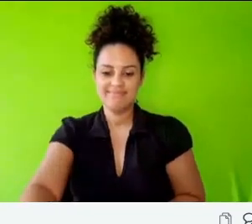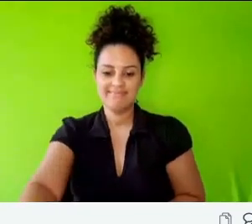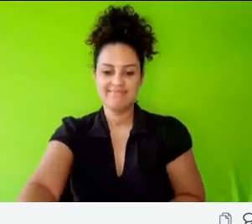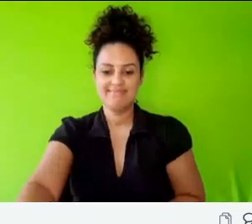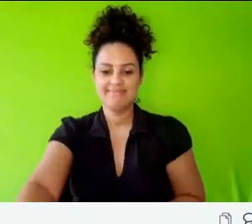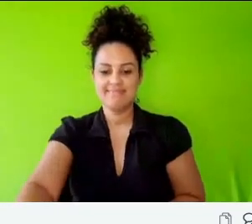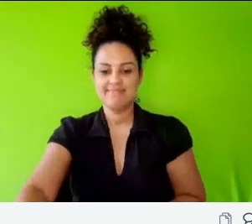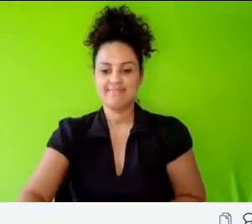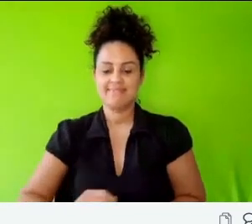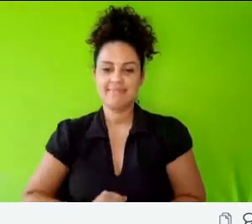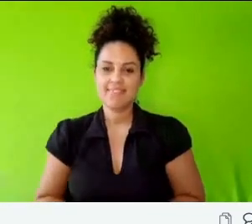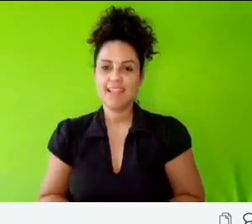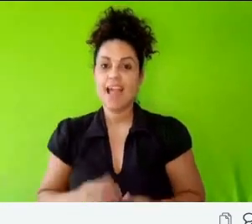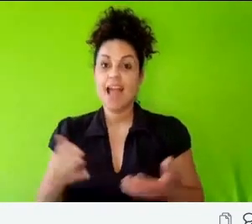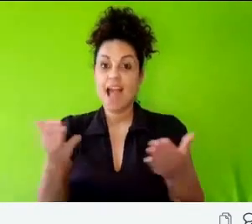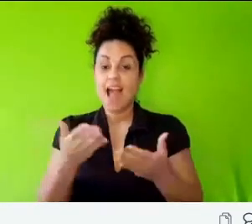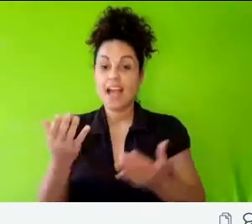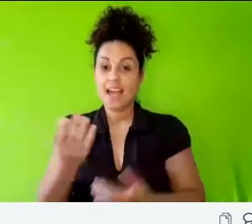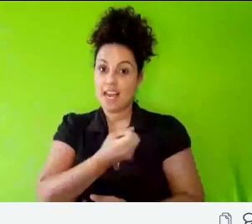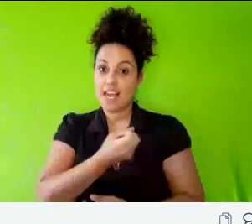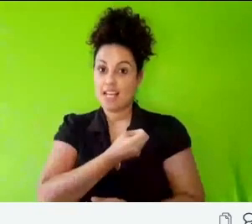Próximo código 021.